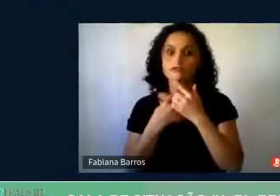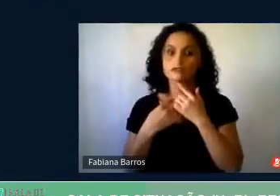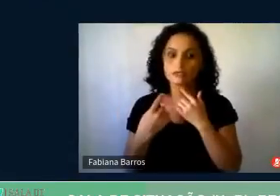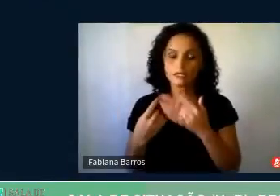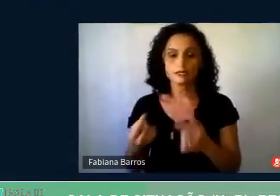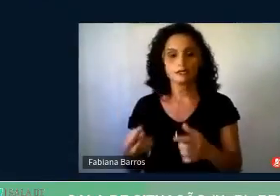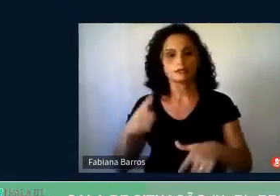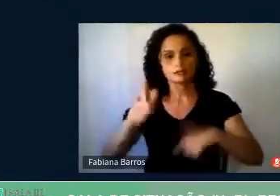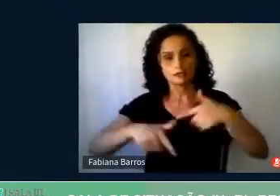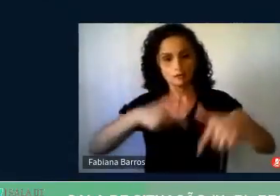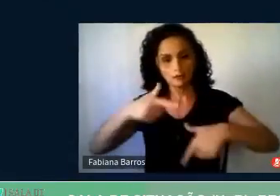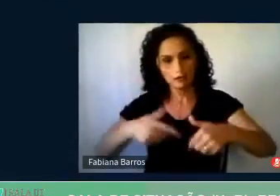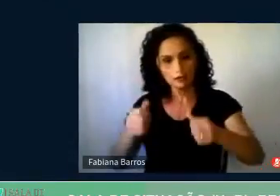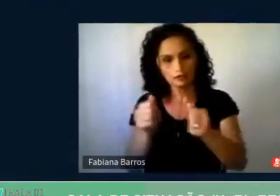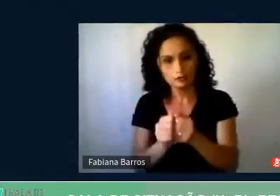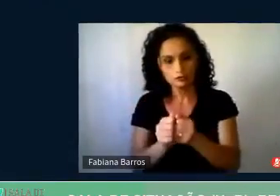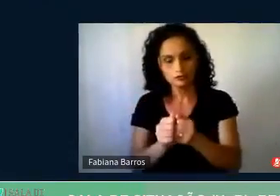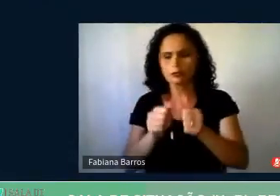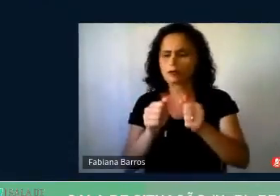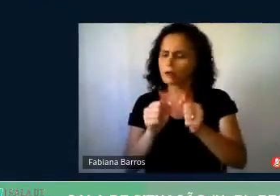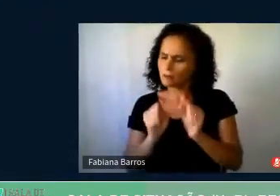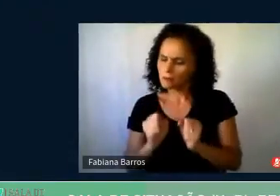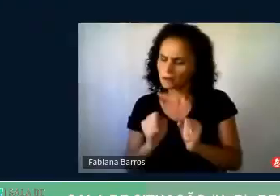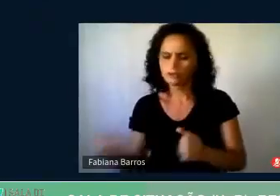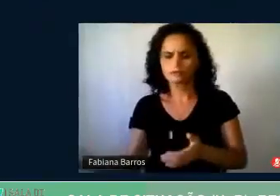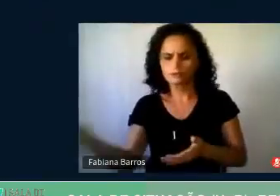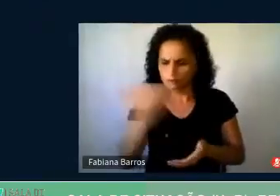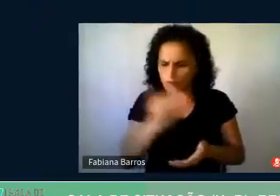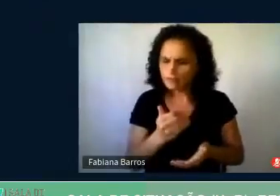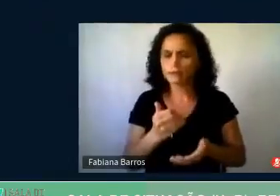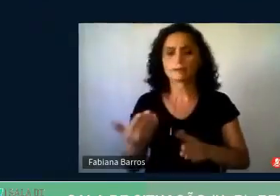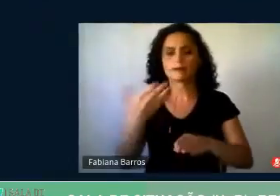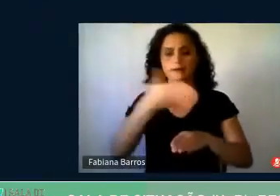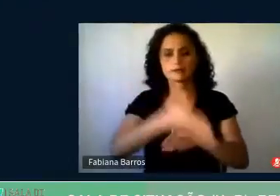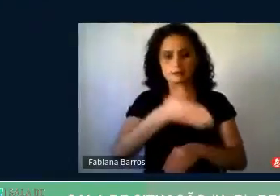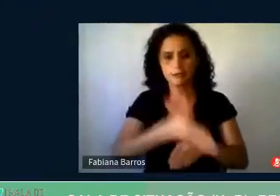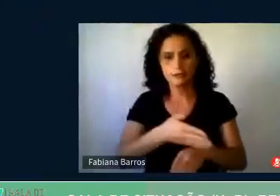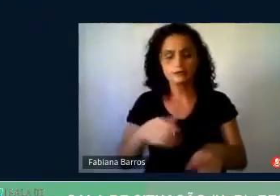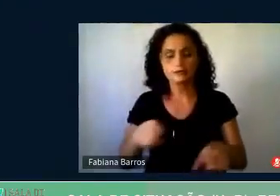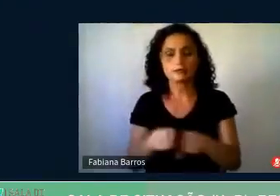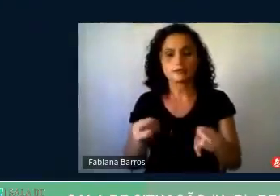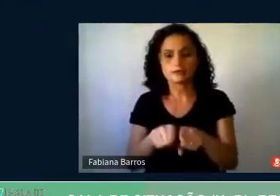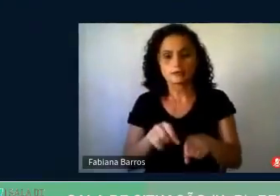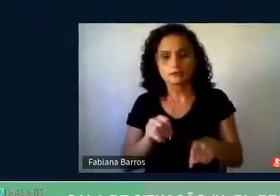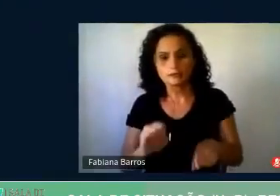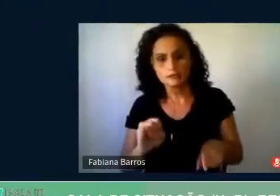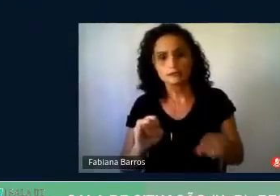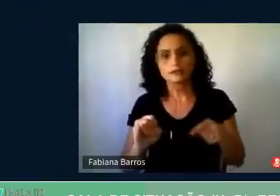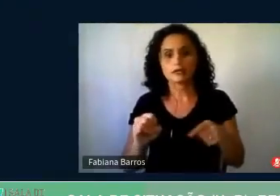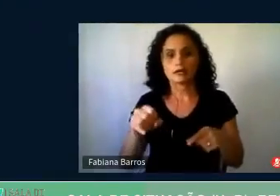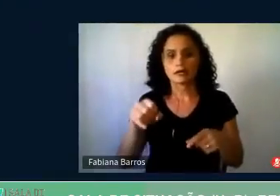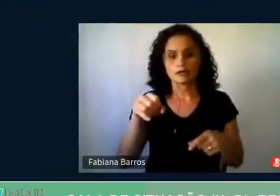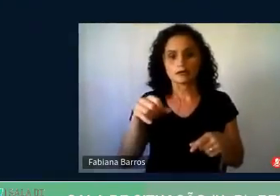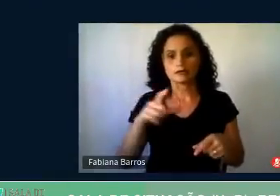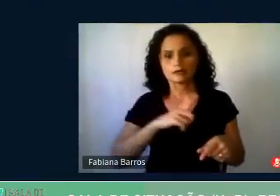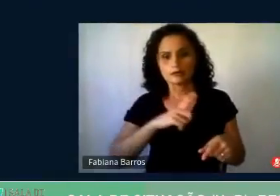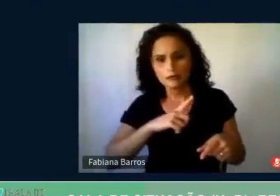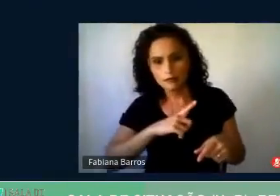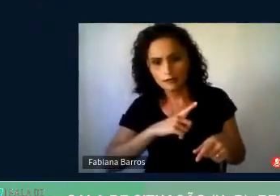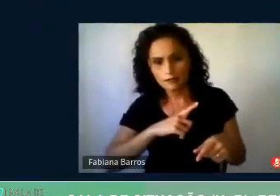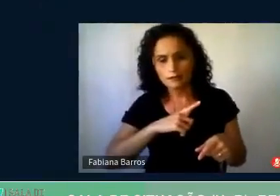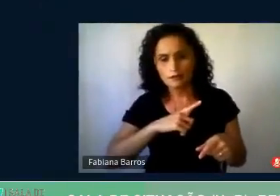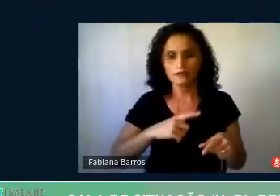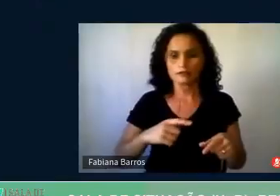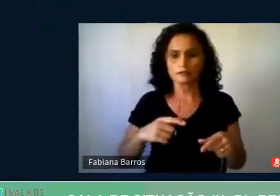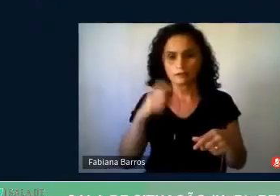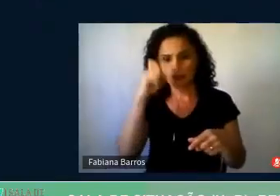monitora todos os dias. E caso alguma dessas pessoas tenha sintomas de Covid, uma equipe de enfermeiras da Azul está fazendo um trabalho